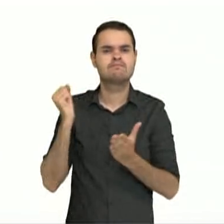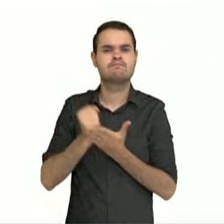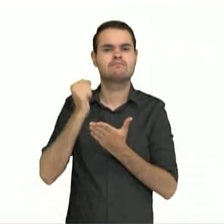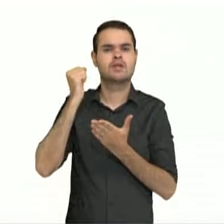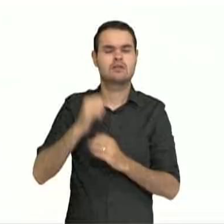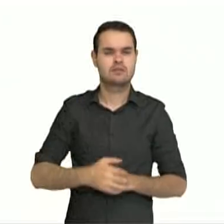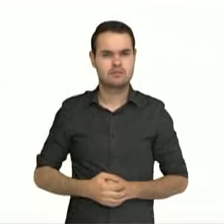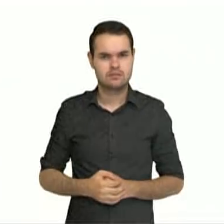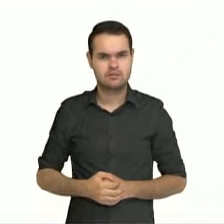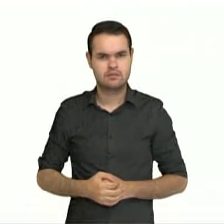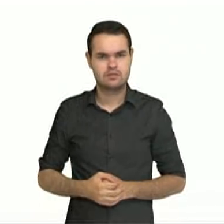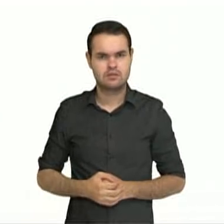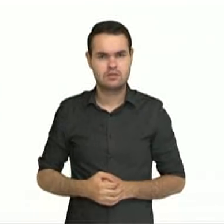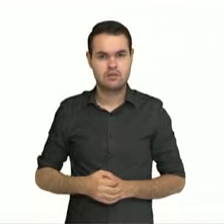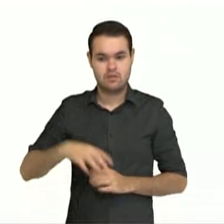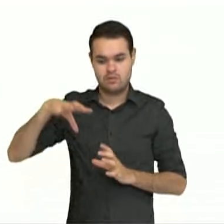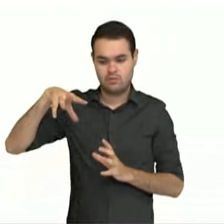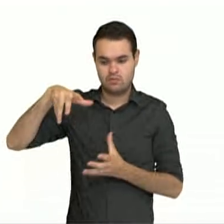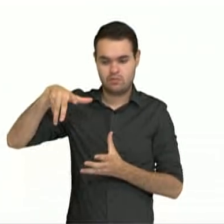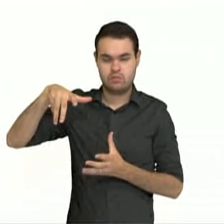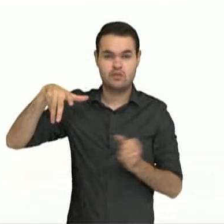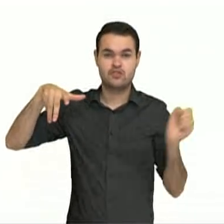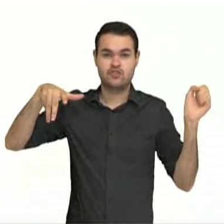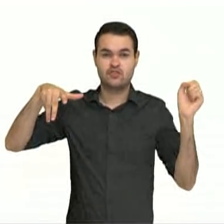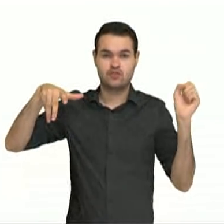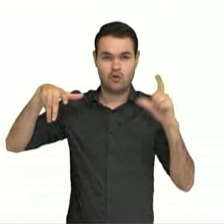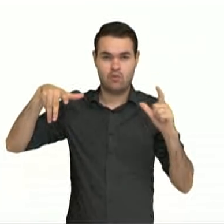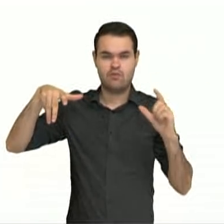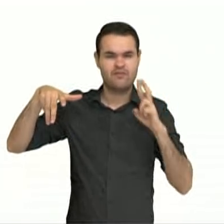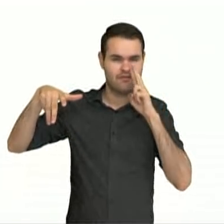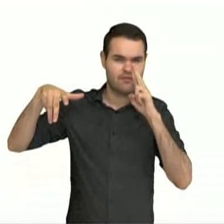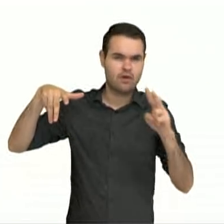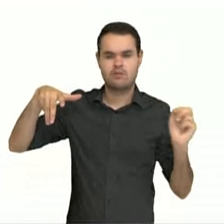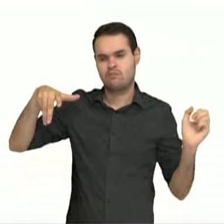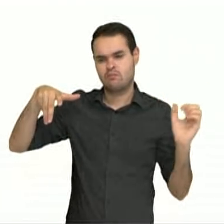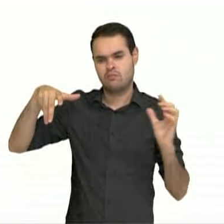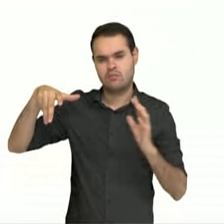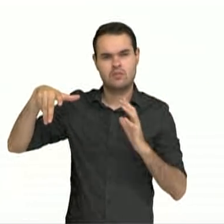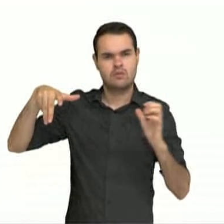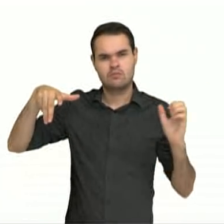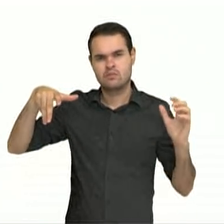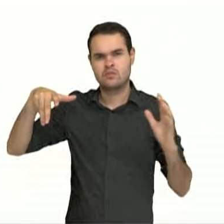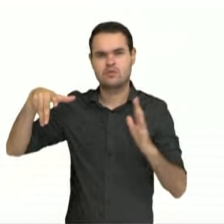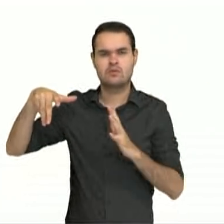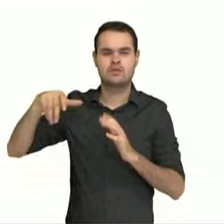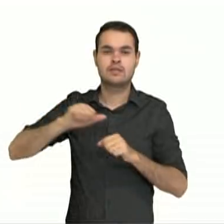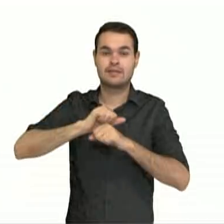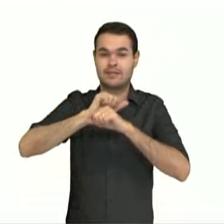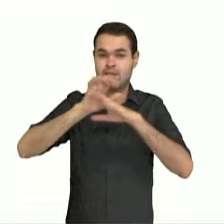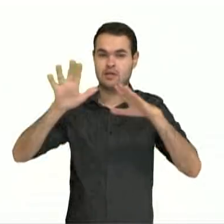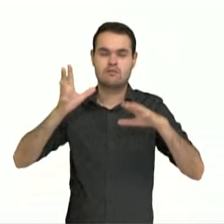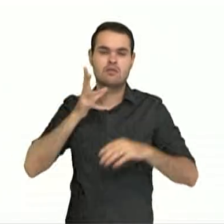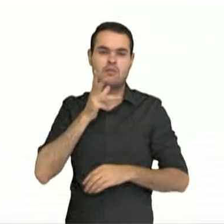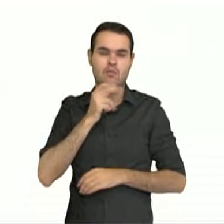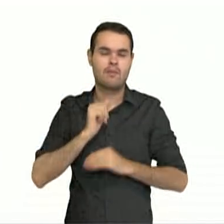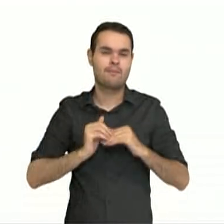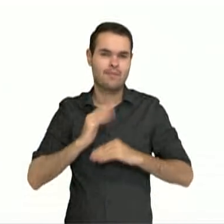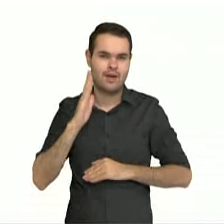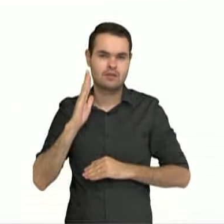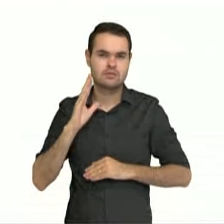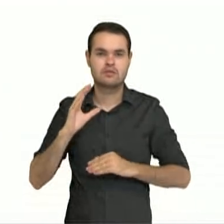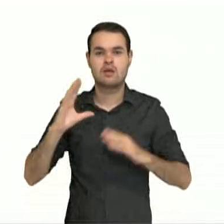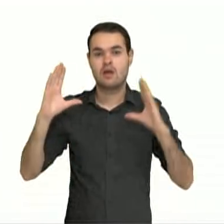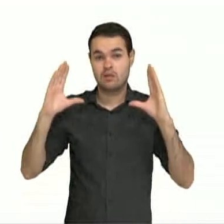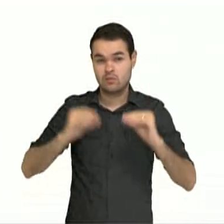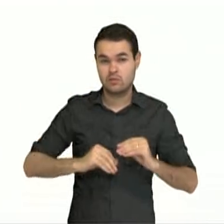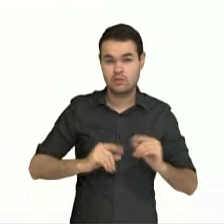em que aquela porção da Terra está recebendo mais luz do Sol. Então, o dia, a claridade vai durar mais tempo e a noite vai ser